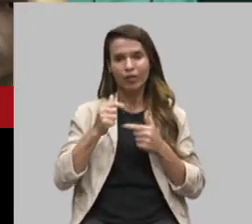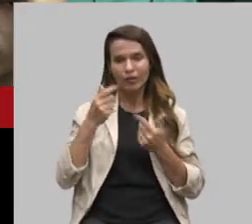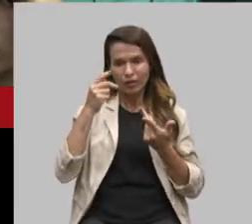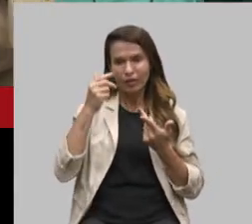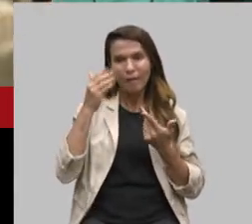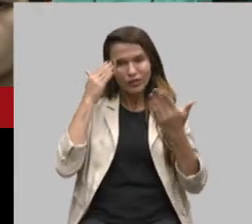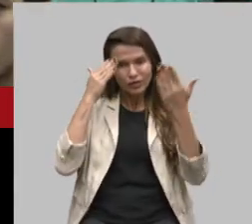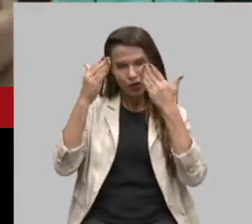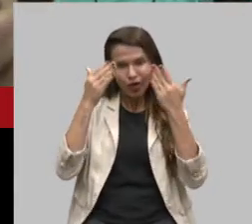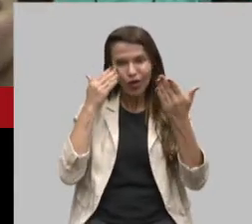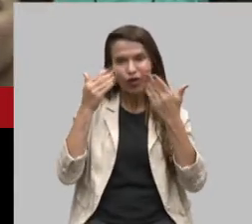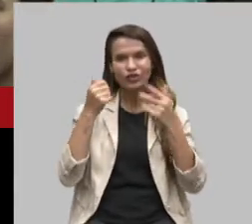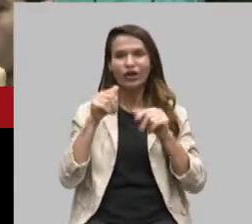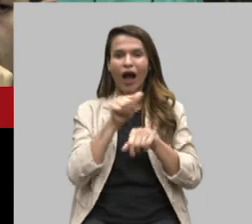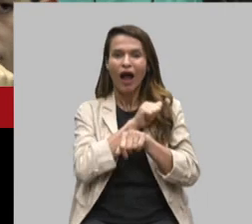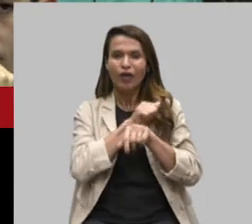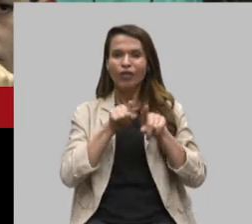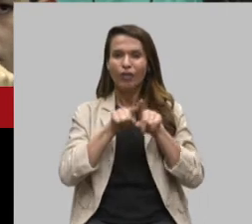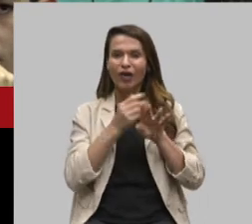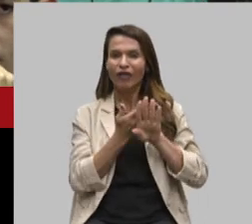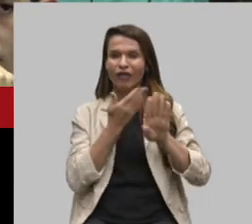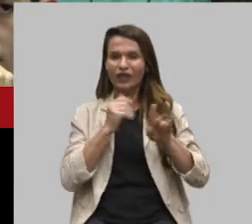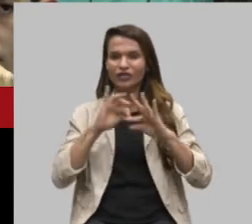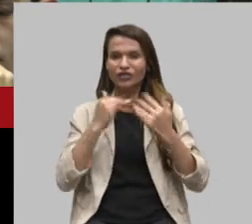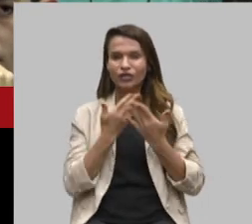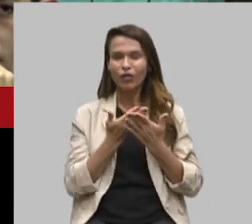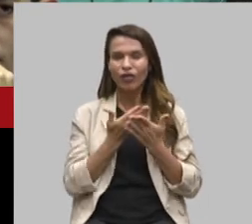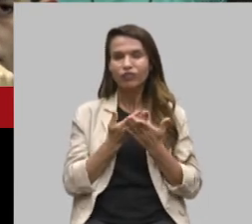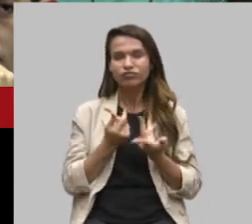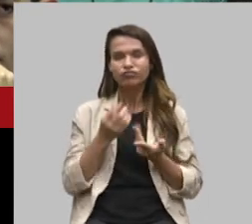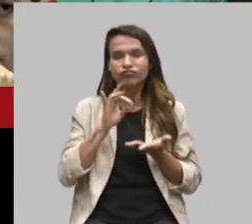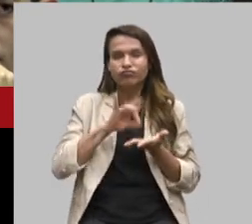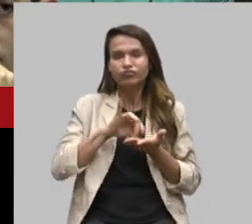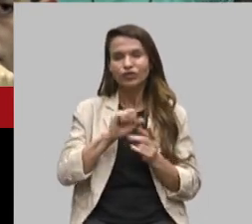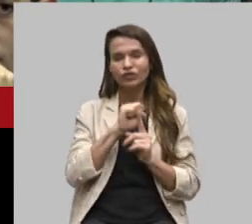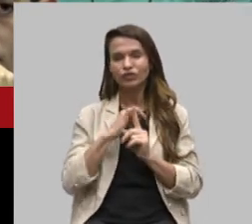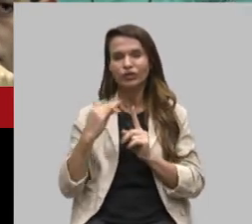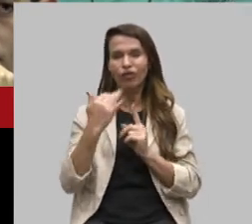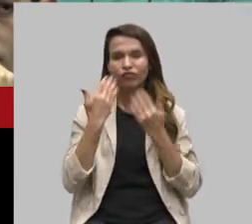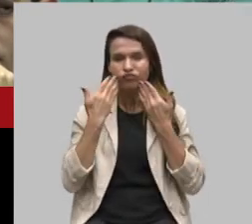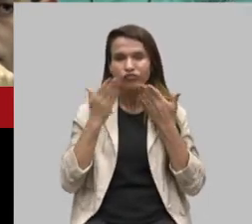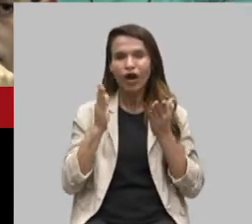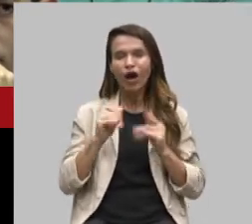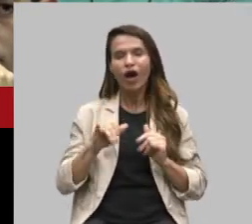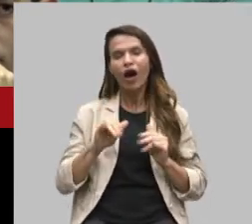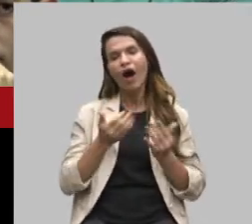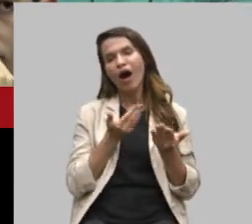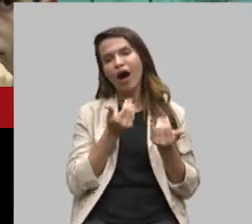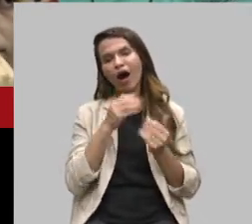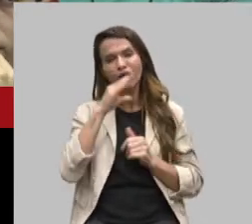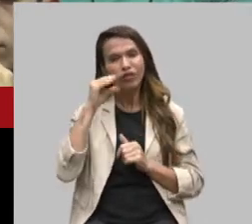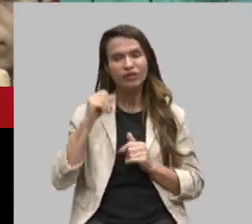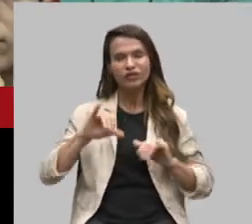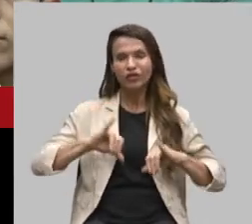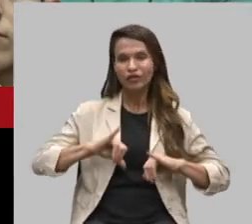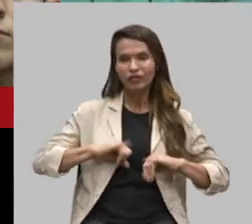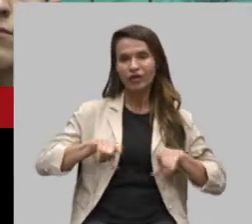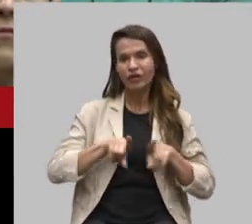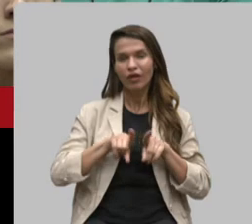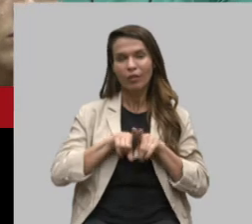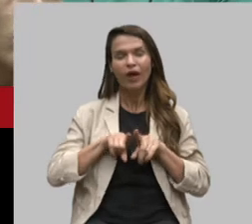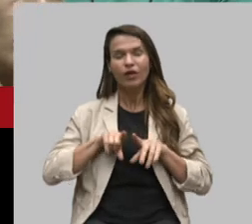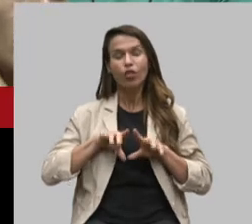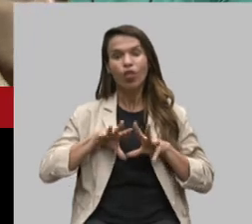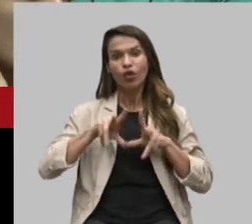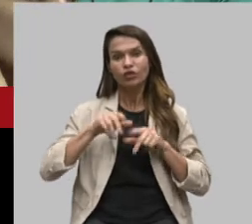psicológicos em meio diante a essa realidade a sociedade que estamos vivendo em que a adolescência está sofrendo muito com isso não só também eles mas também os adultos